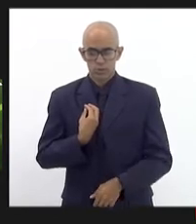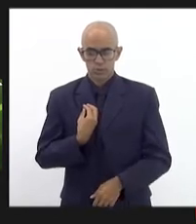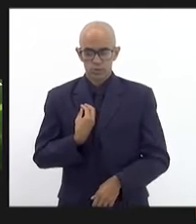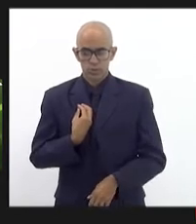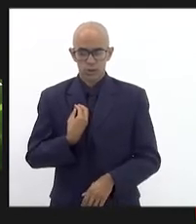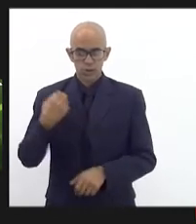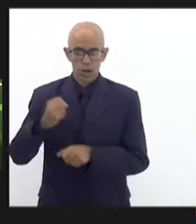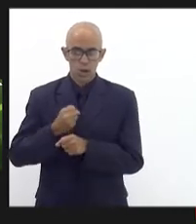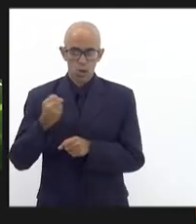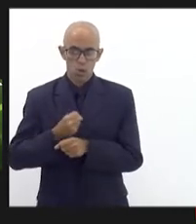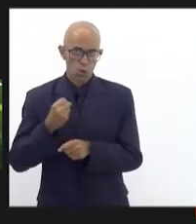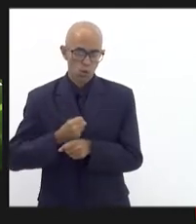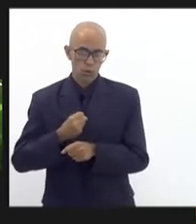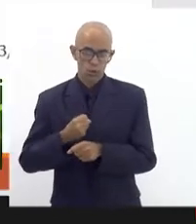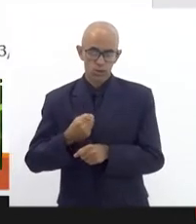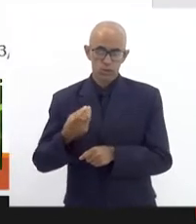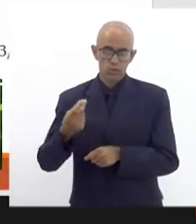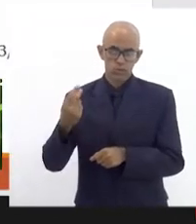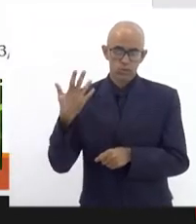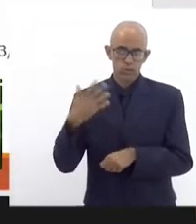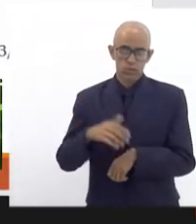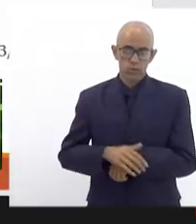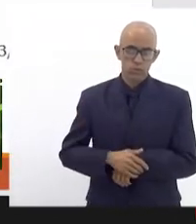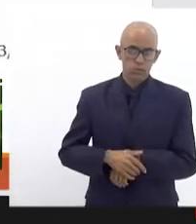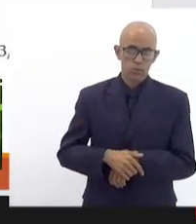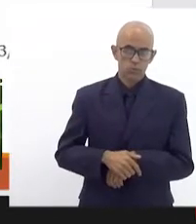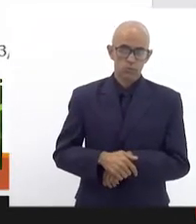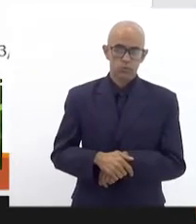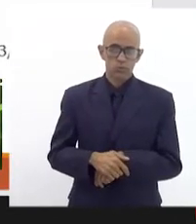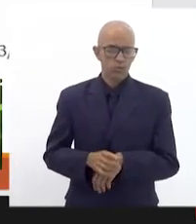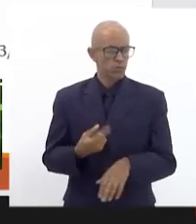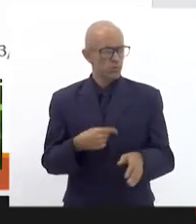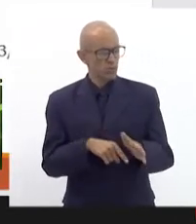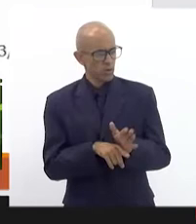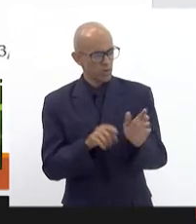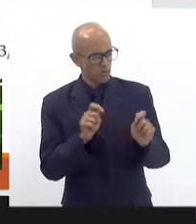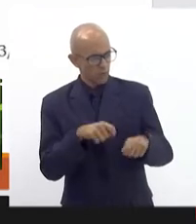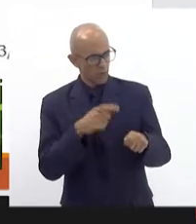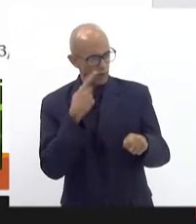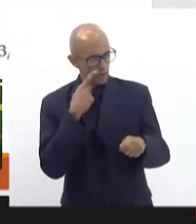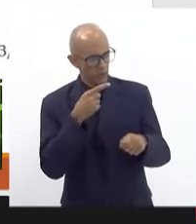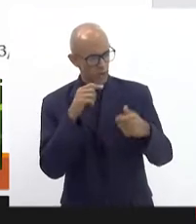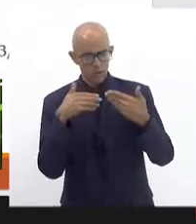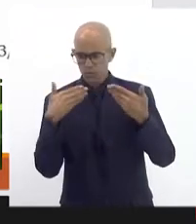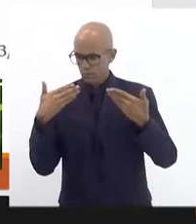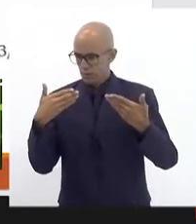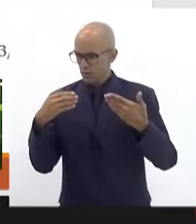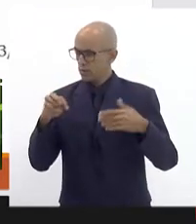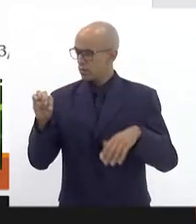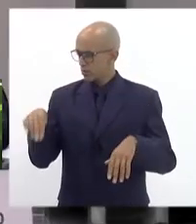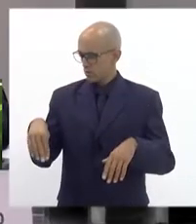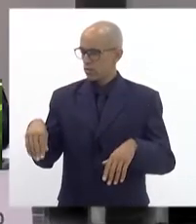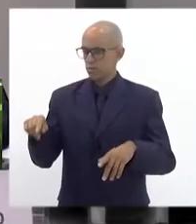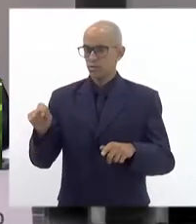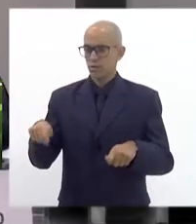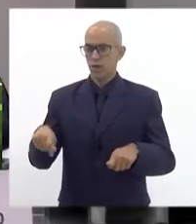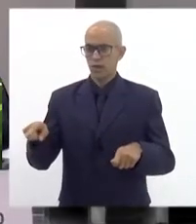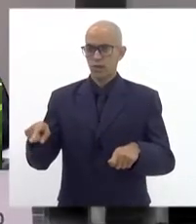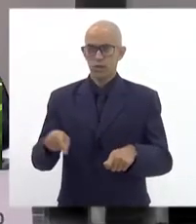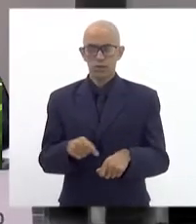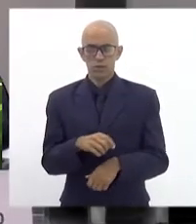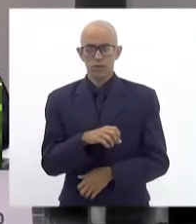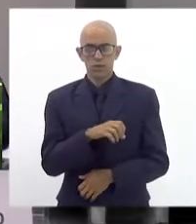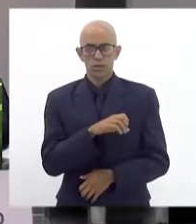longa luta. Vocês enxergam a minha tela compartilhada? Sim, estamos enxergando.